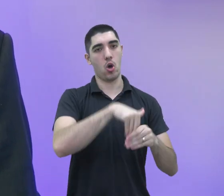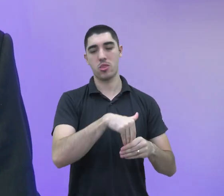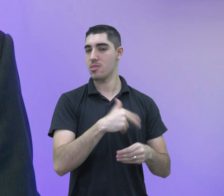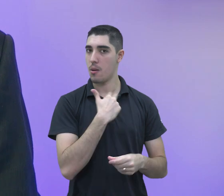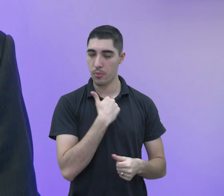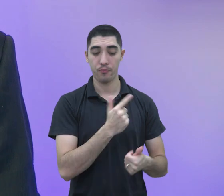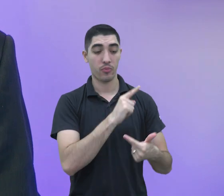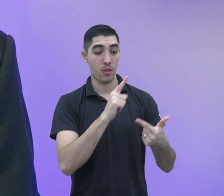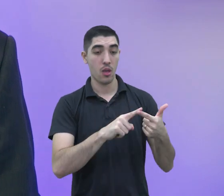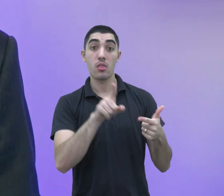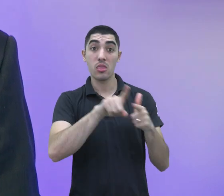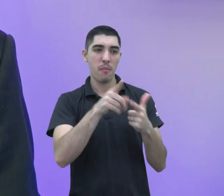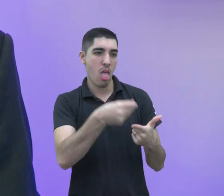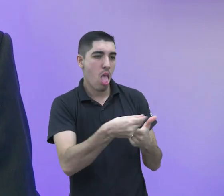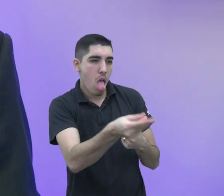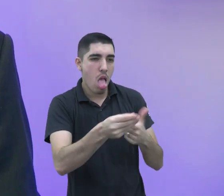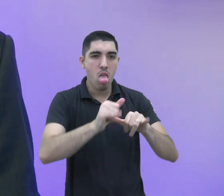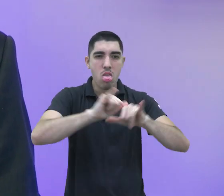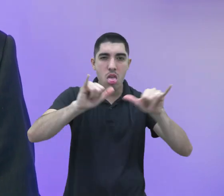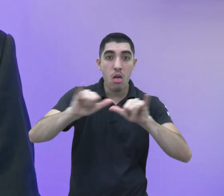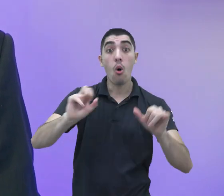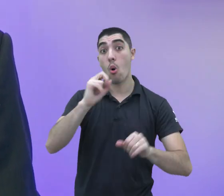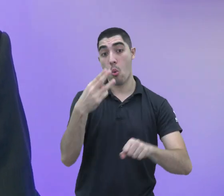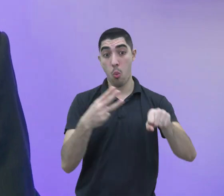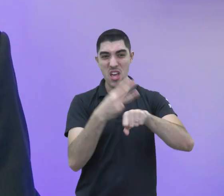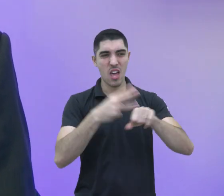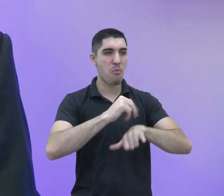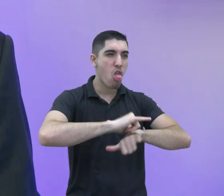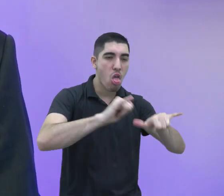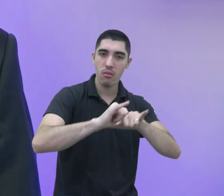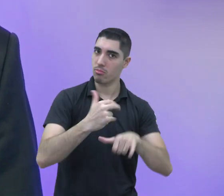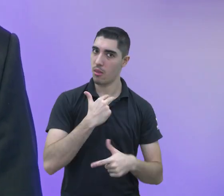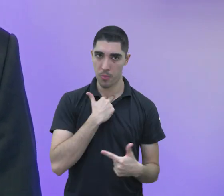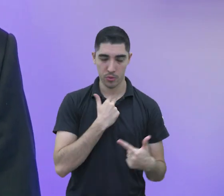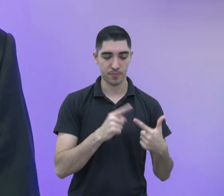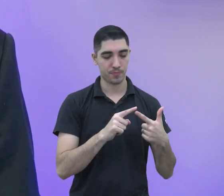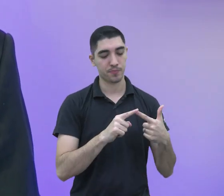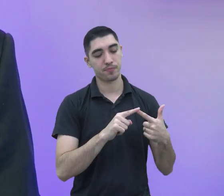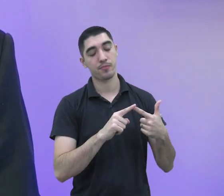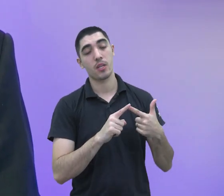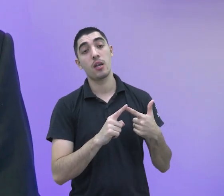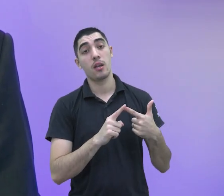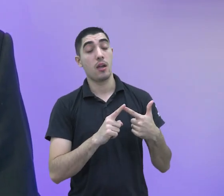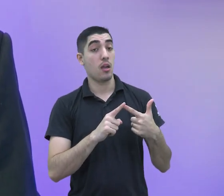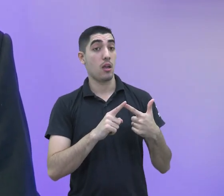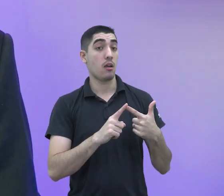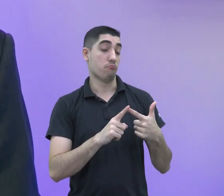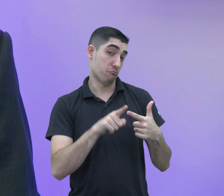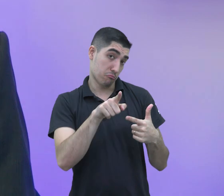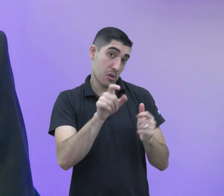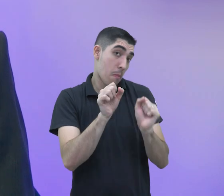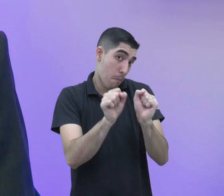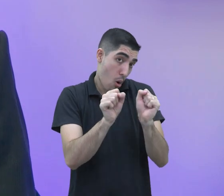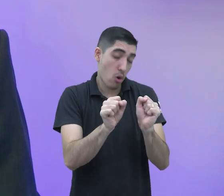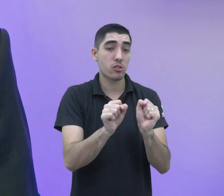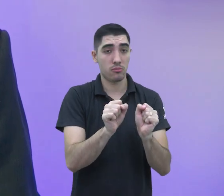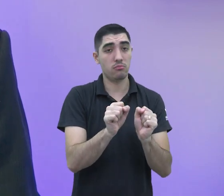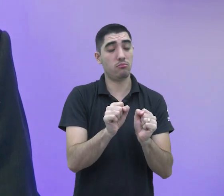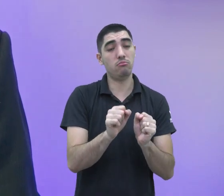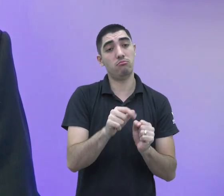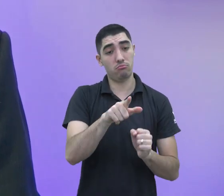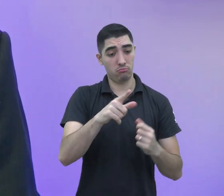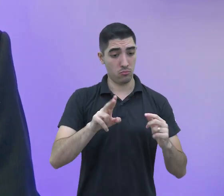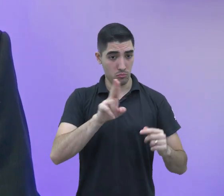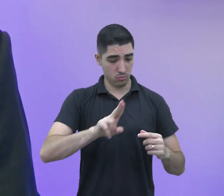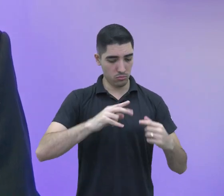pedir votos e distribuir propaganda eleitoral, inclusive no WhatsApp. A segunda orientação é, você pode, se quiser,